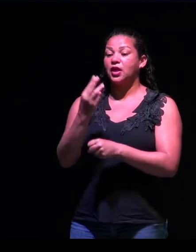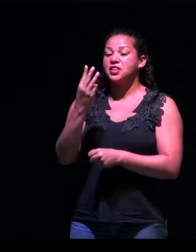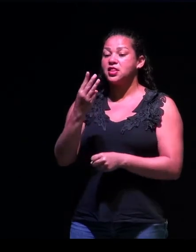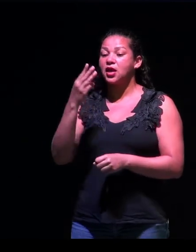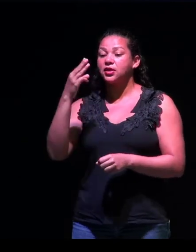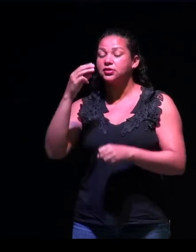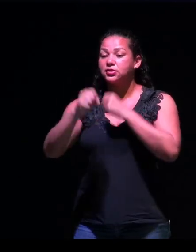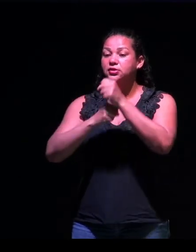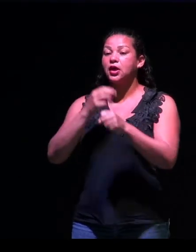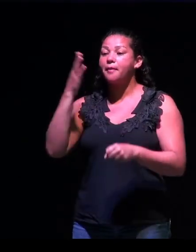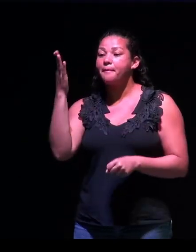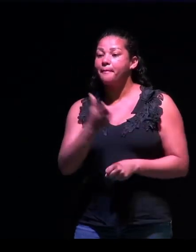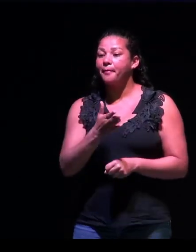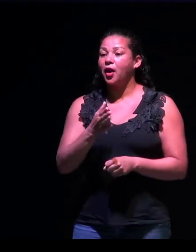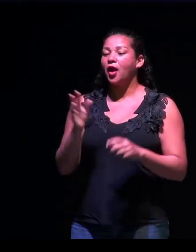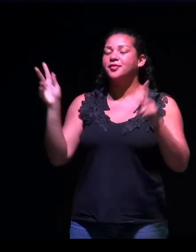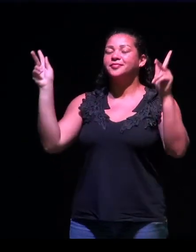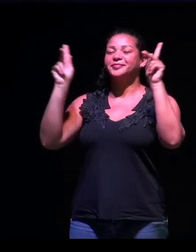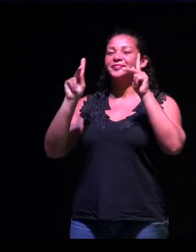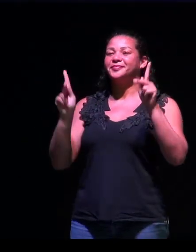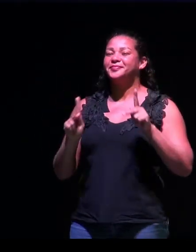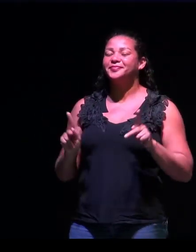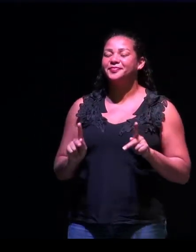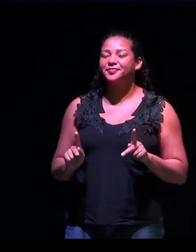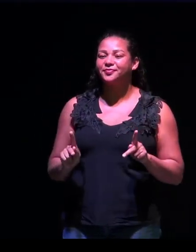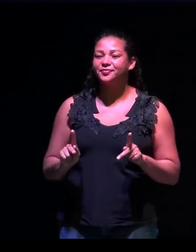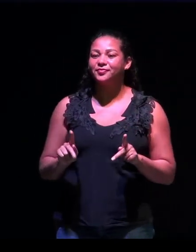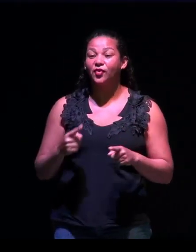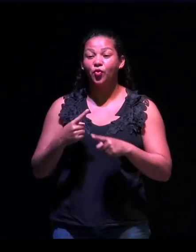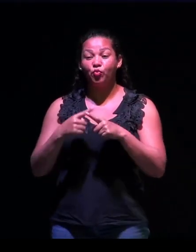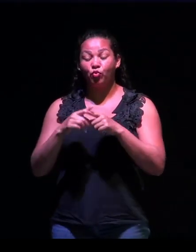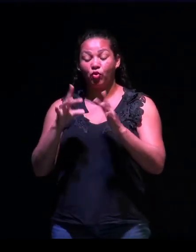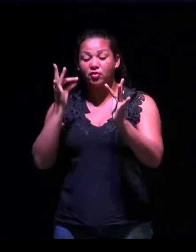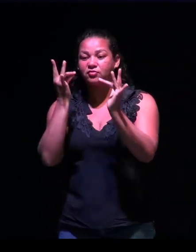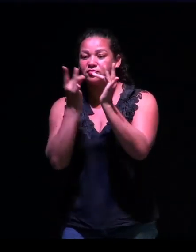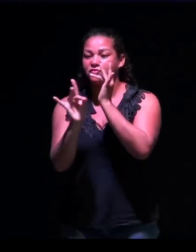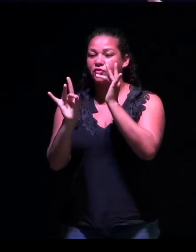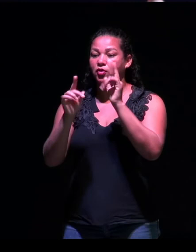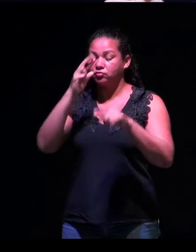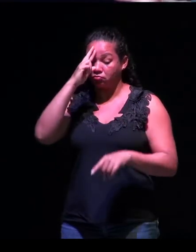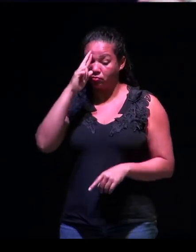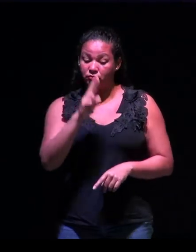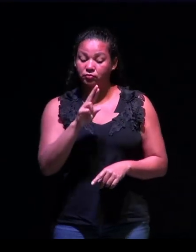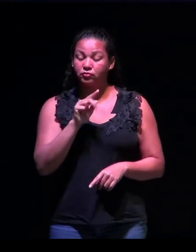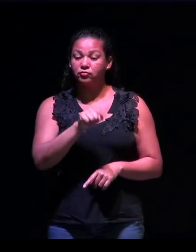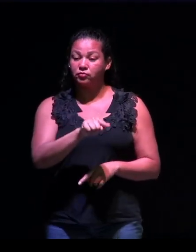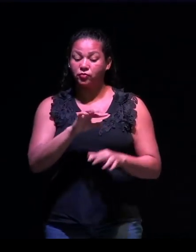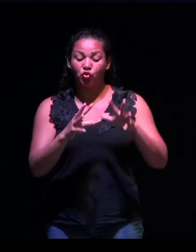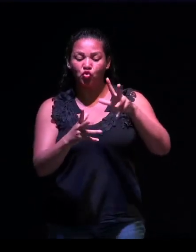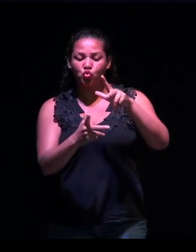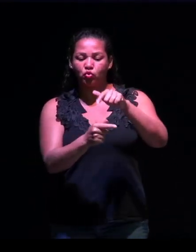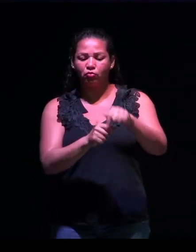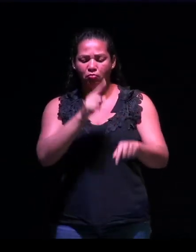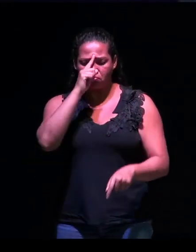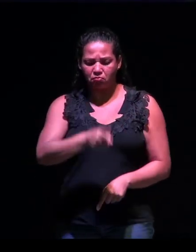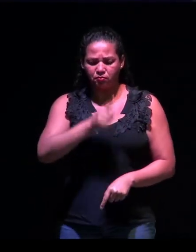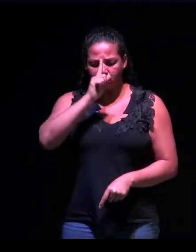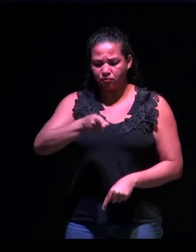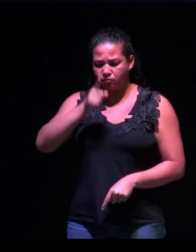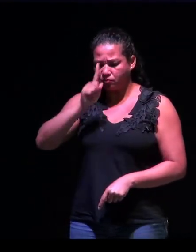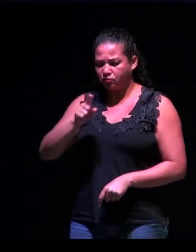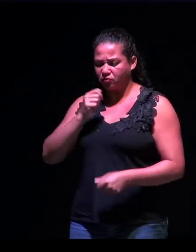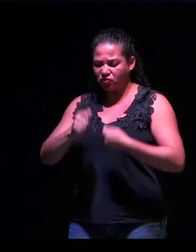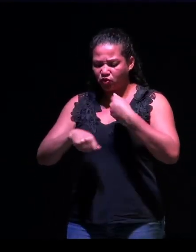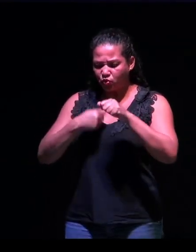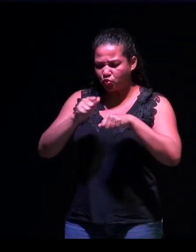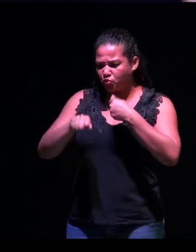paz entre aspas, porque o anticristo vai assumir o governo do mundo e vai dizer como que ele vai fazer tudo isso. Ele vai ter o